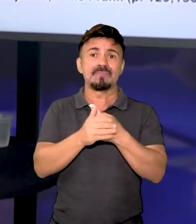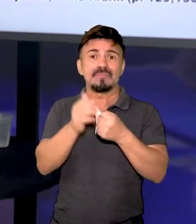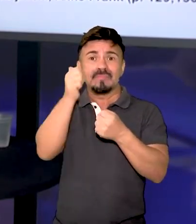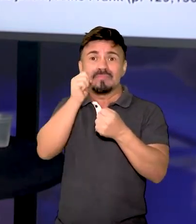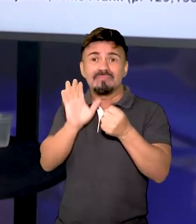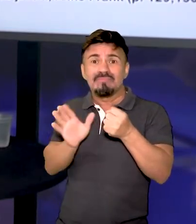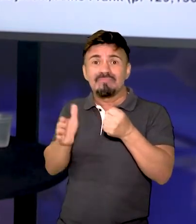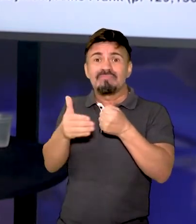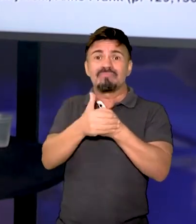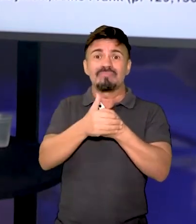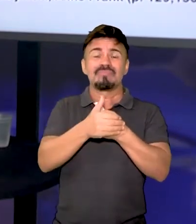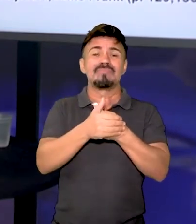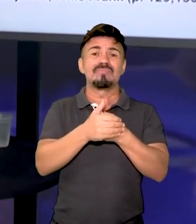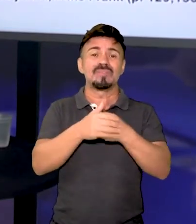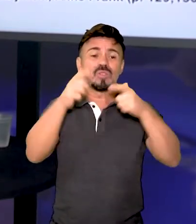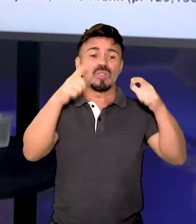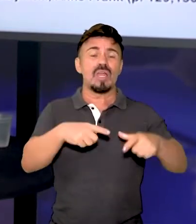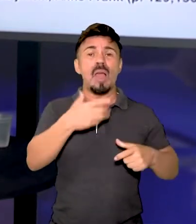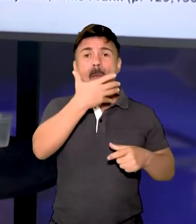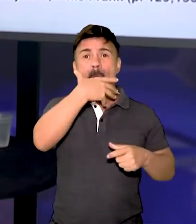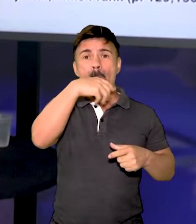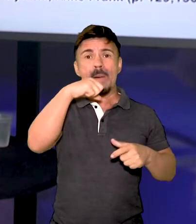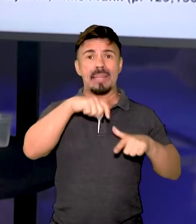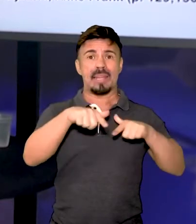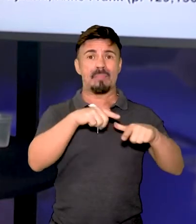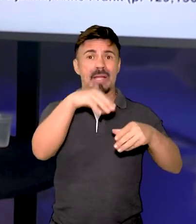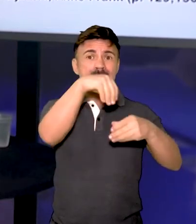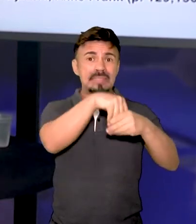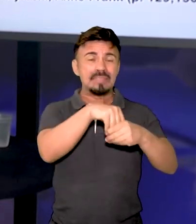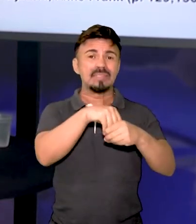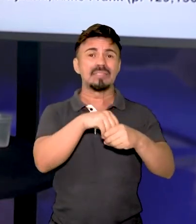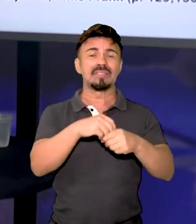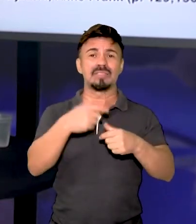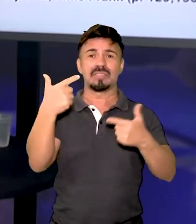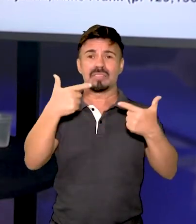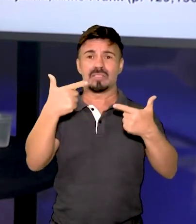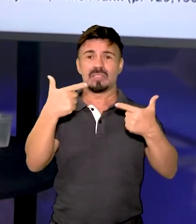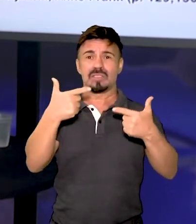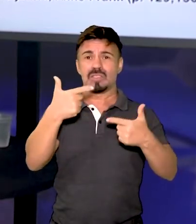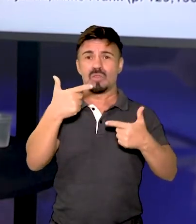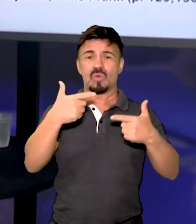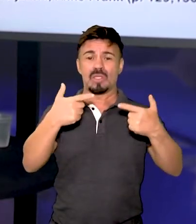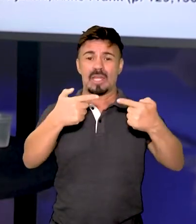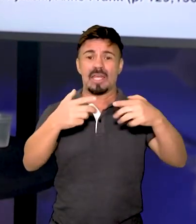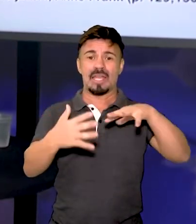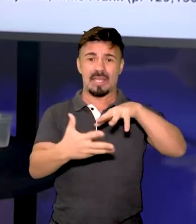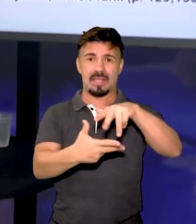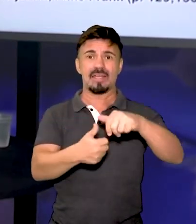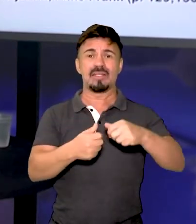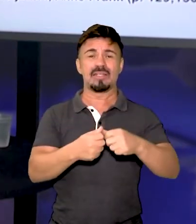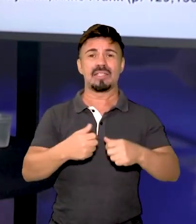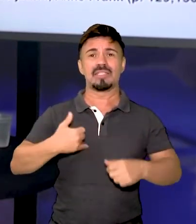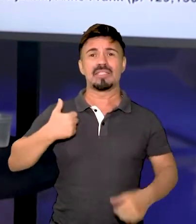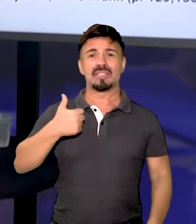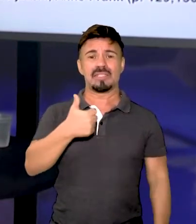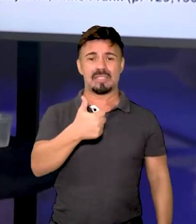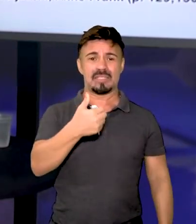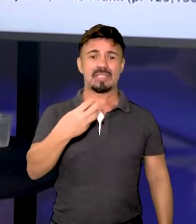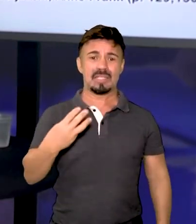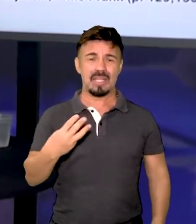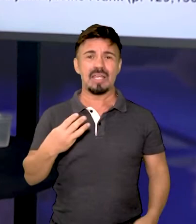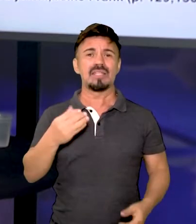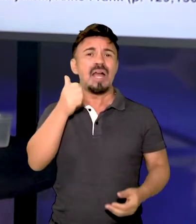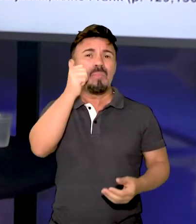escondida, justamente por causa da Segunda Guerra. E ela ficou com medo. Ela tinha apenas 13 anos. E ela começou